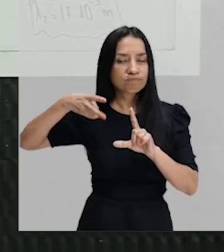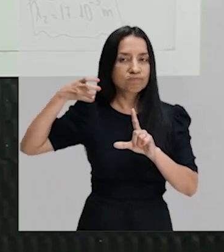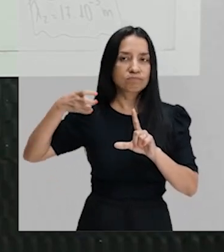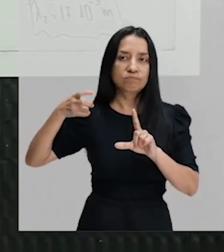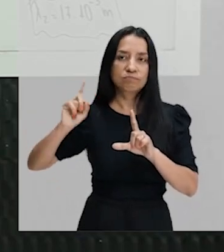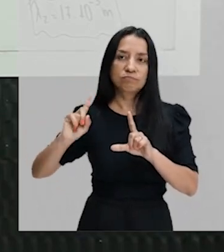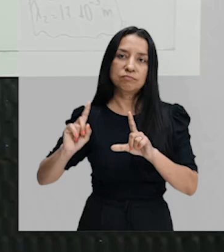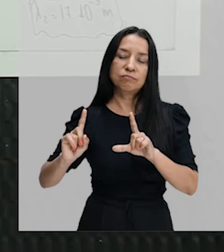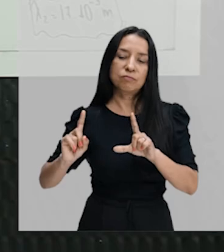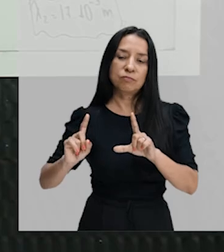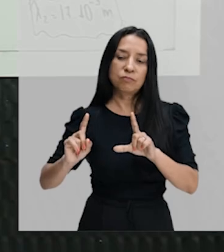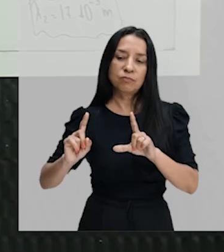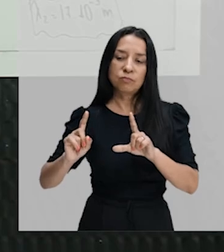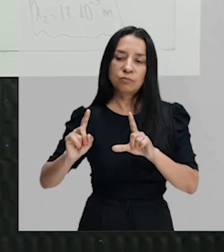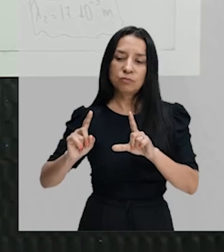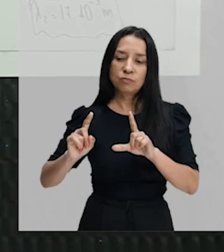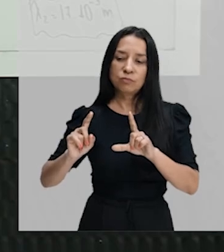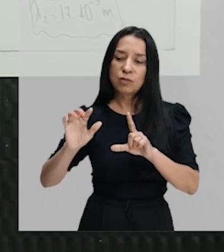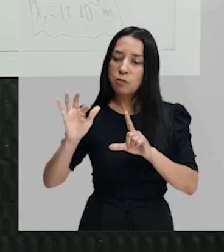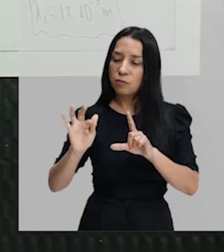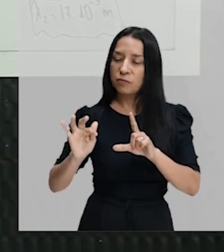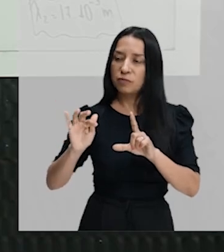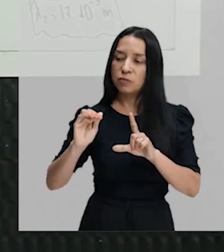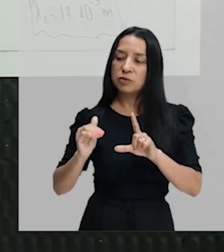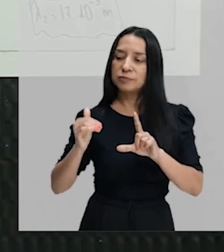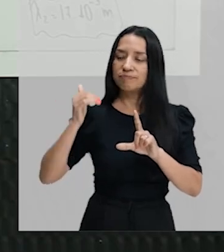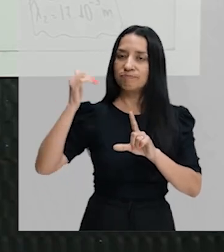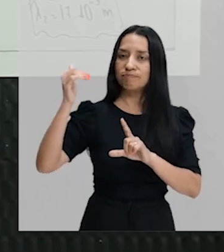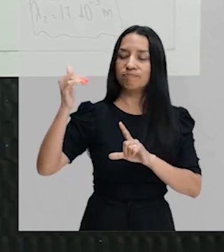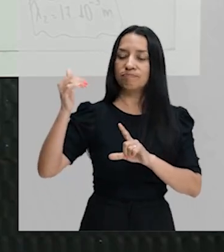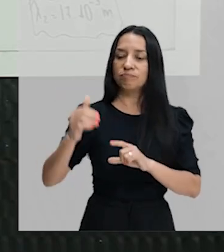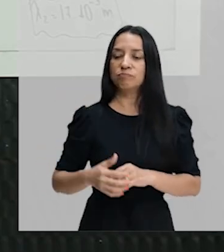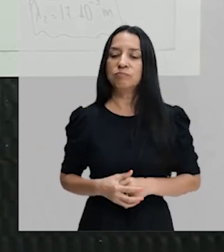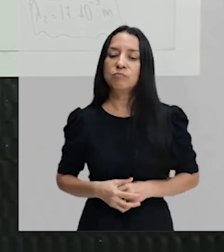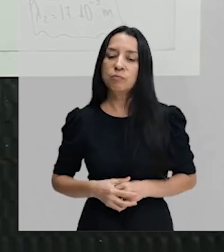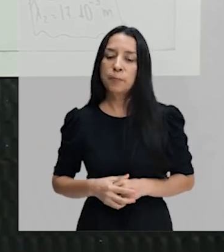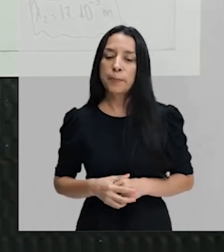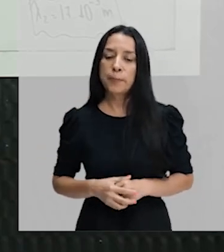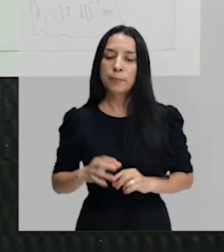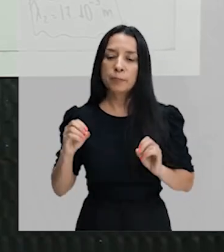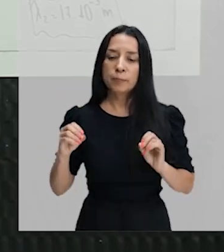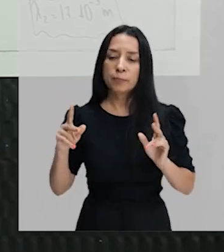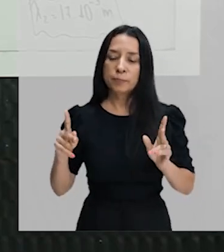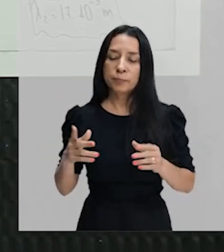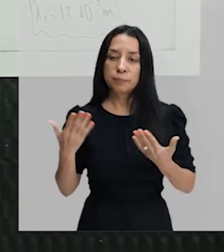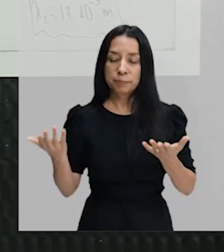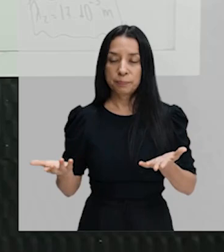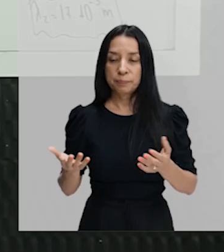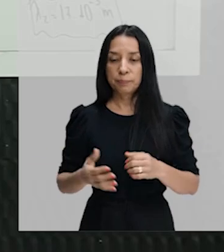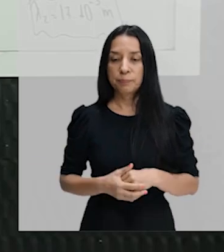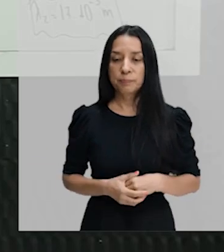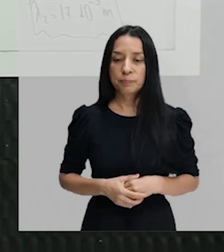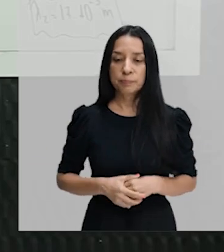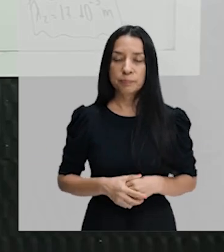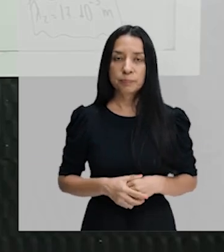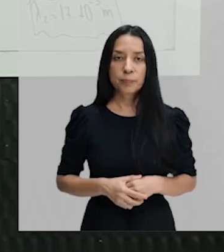de captar é uma frequência muito alta tá ok então